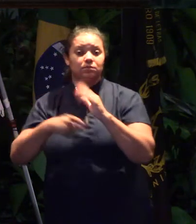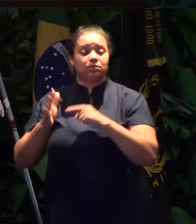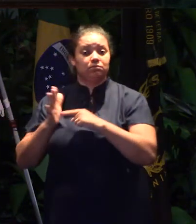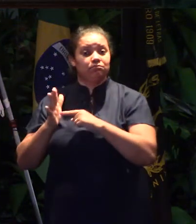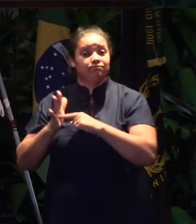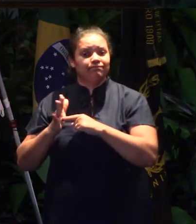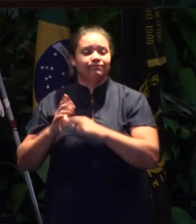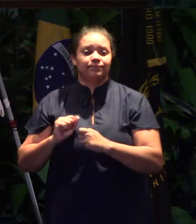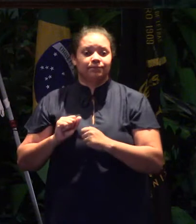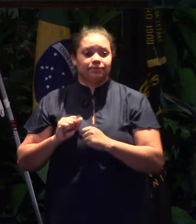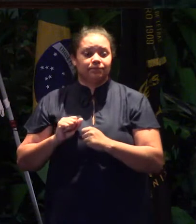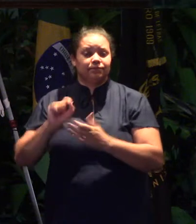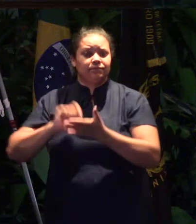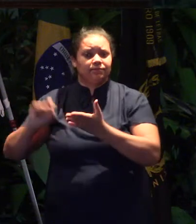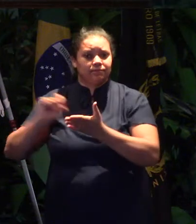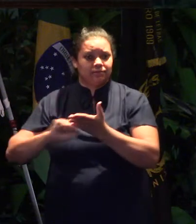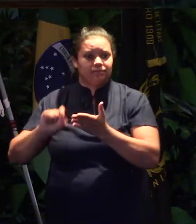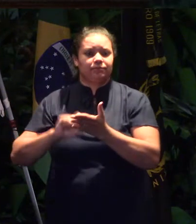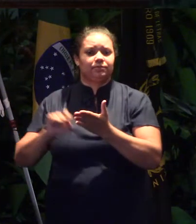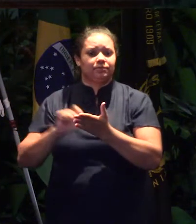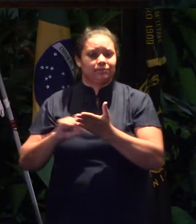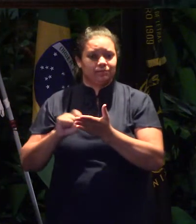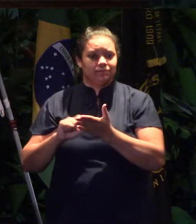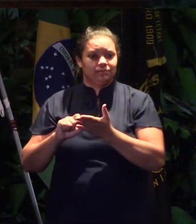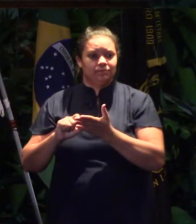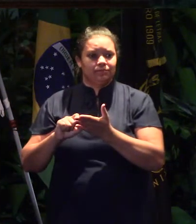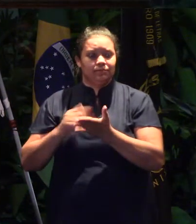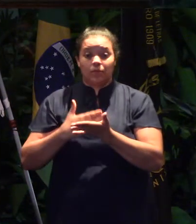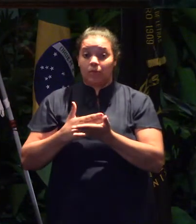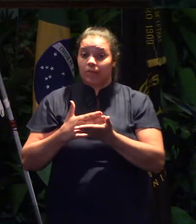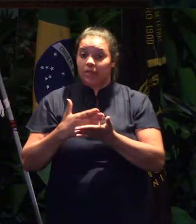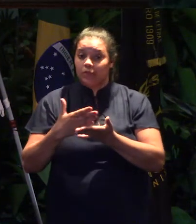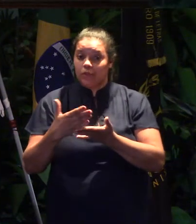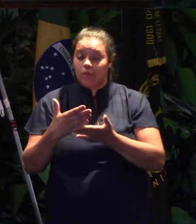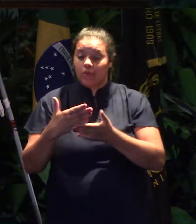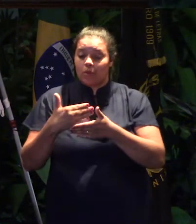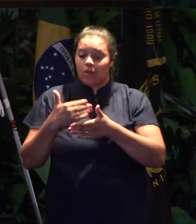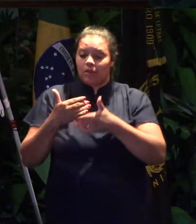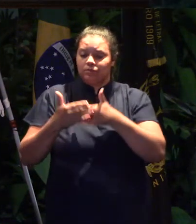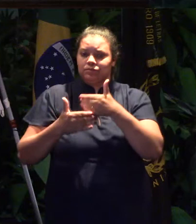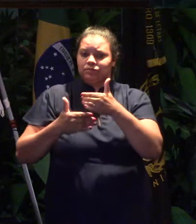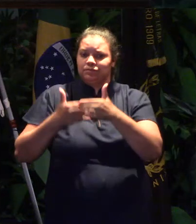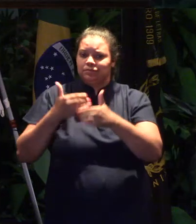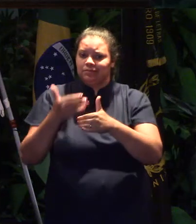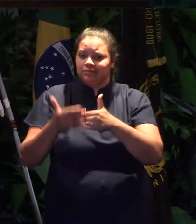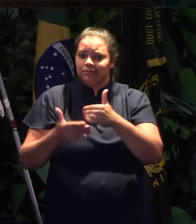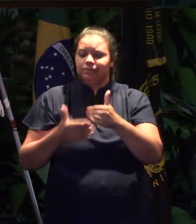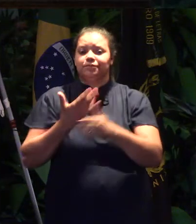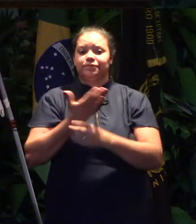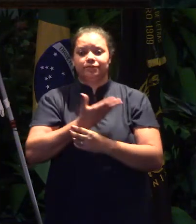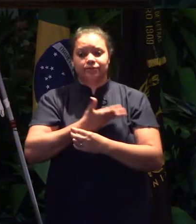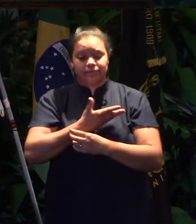escrevia durante a oficina. E, a partir daí, a gente começou a desenvolver uma amizade e,